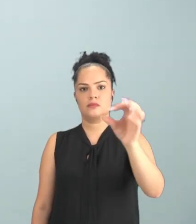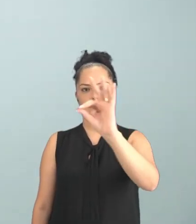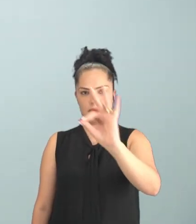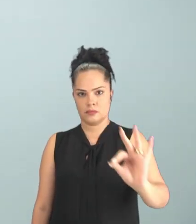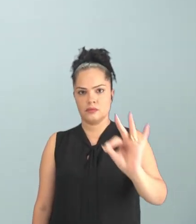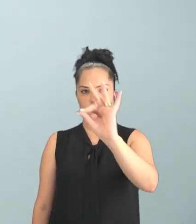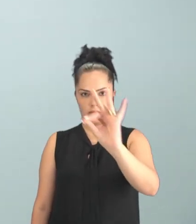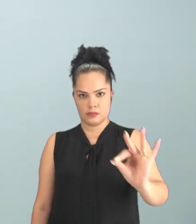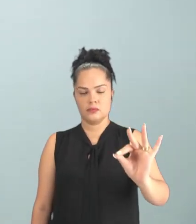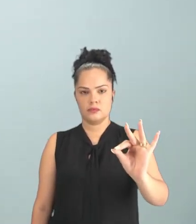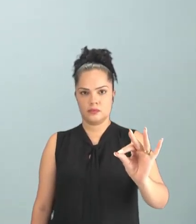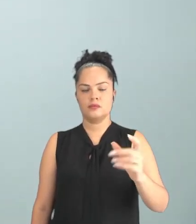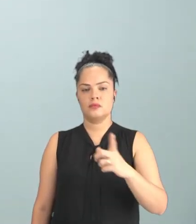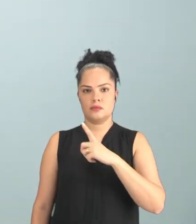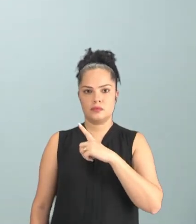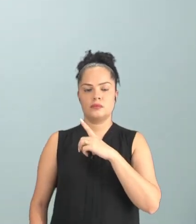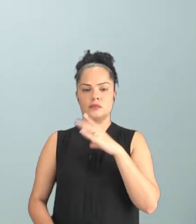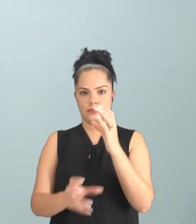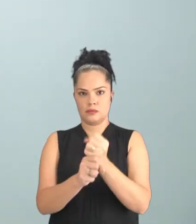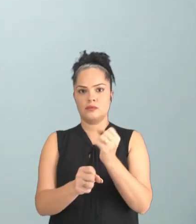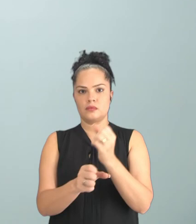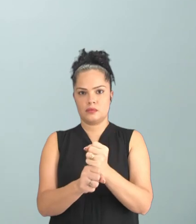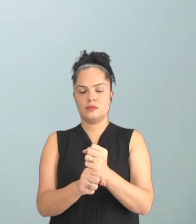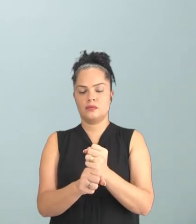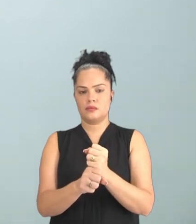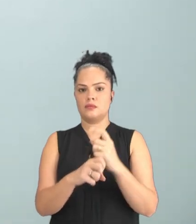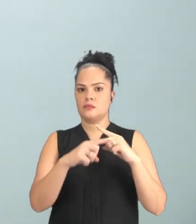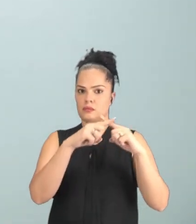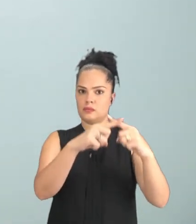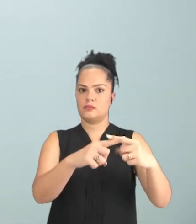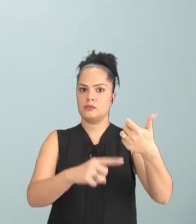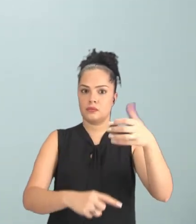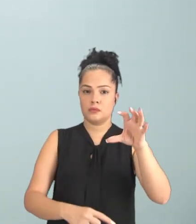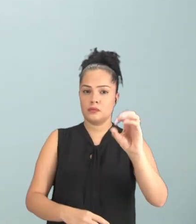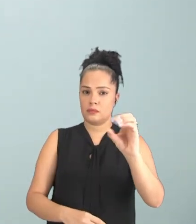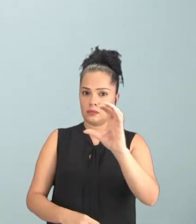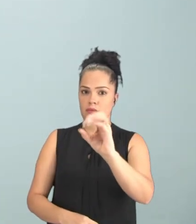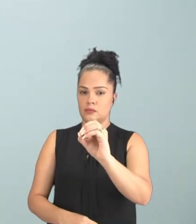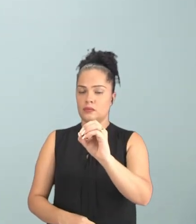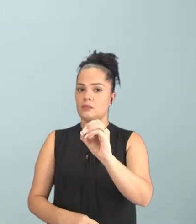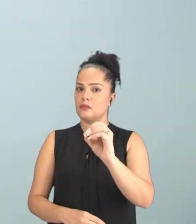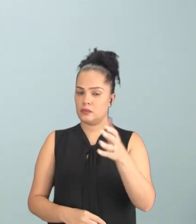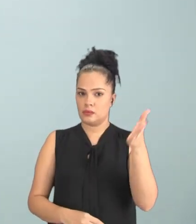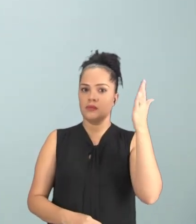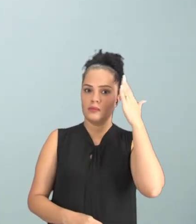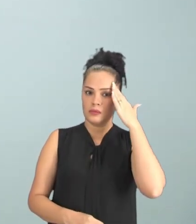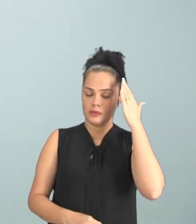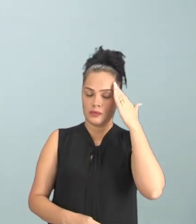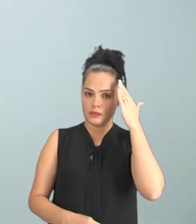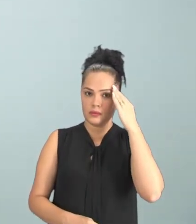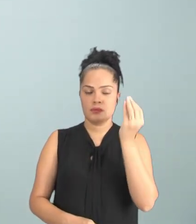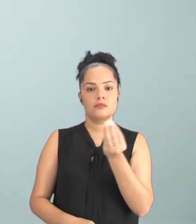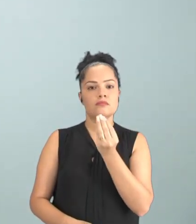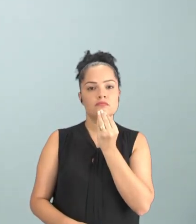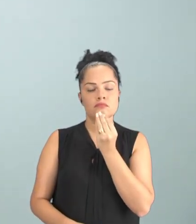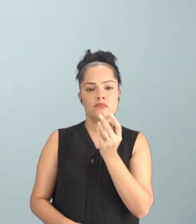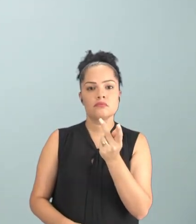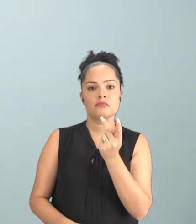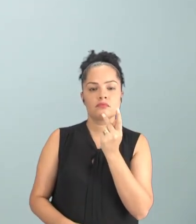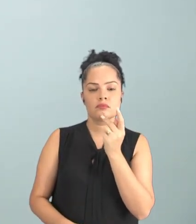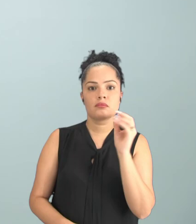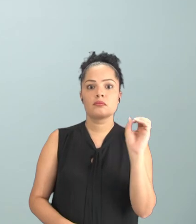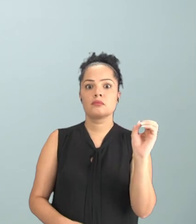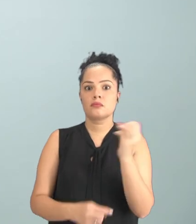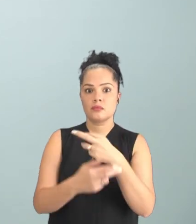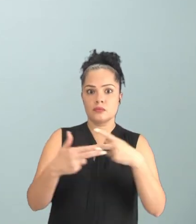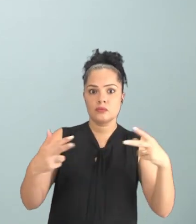que é você multiplicando por 100 o resultado decimal que eu encontrei. Então, não perca de vista. Probabilidade de um evento acontecer, quantidade de elementos do